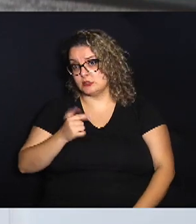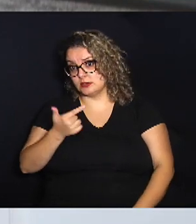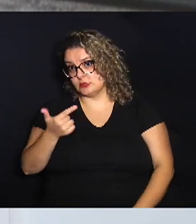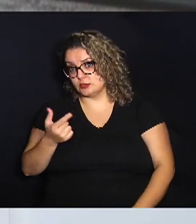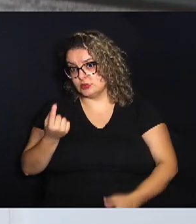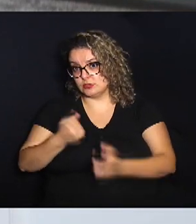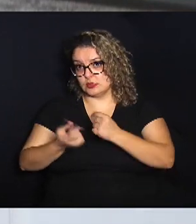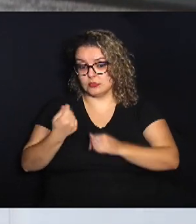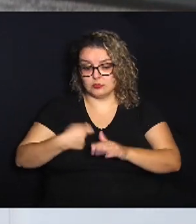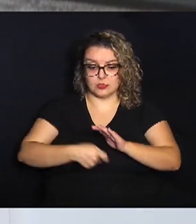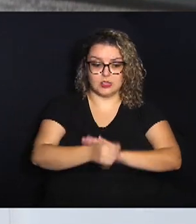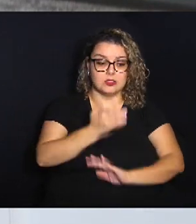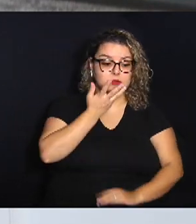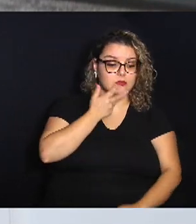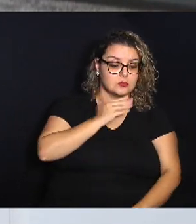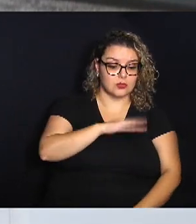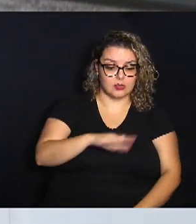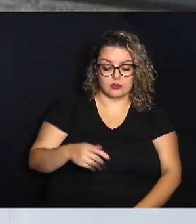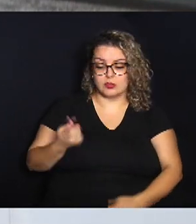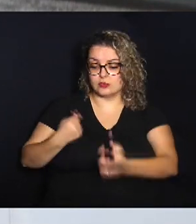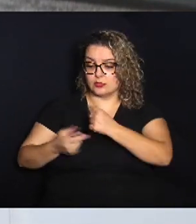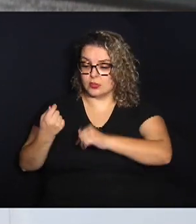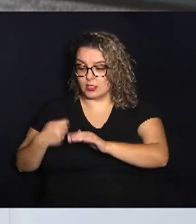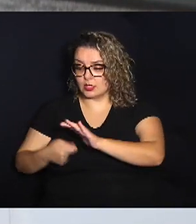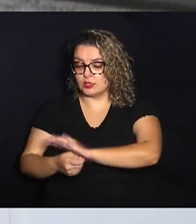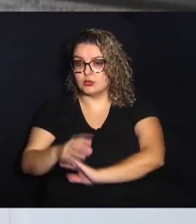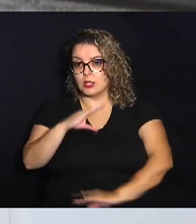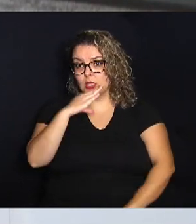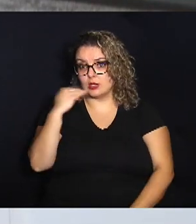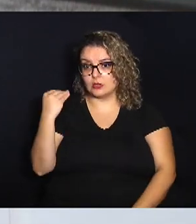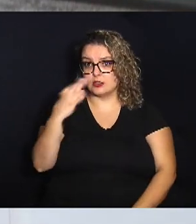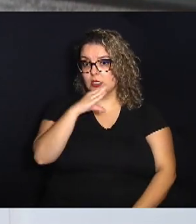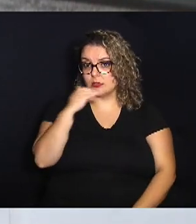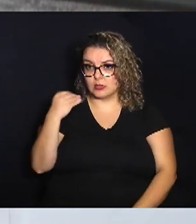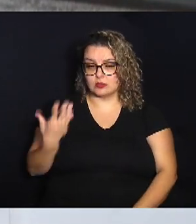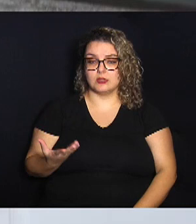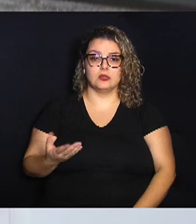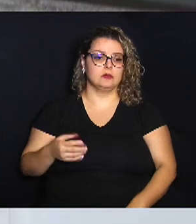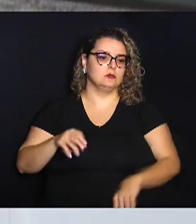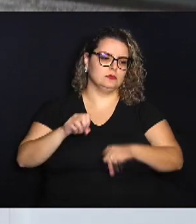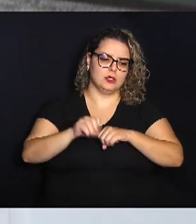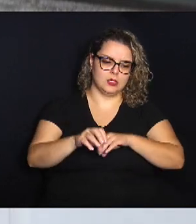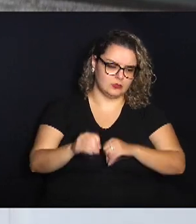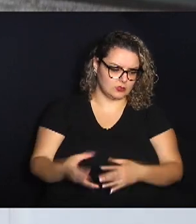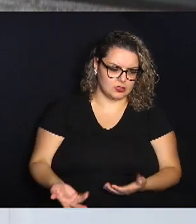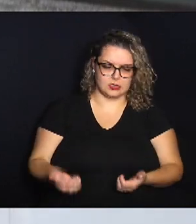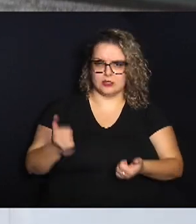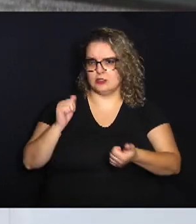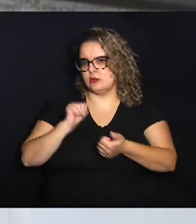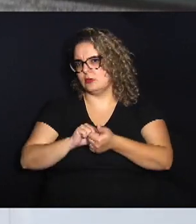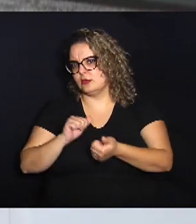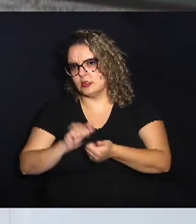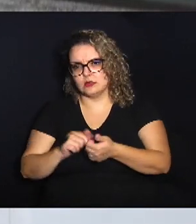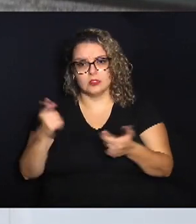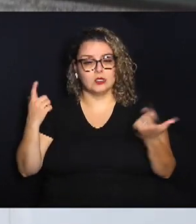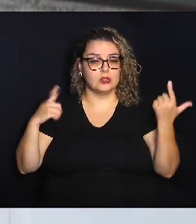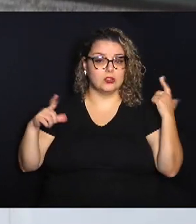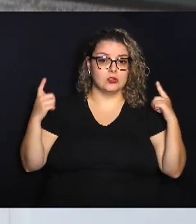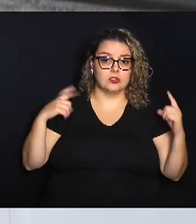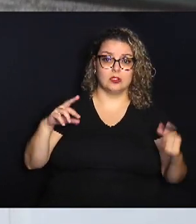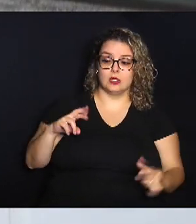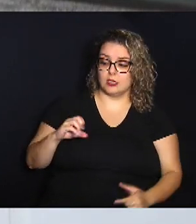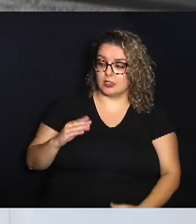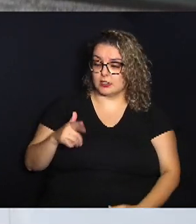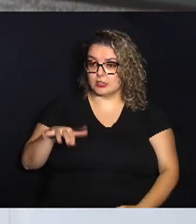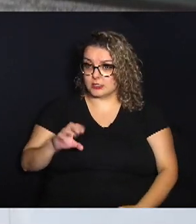no adolescente, na qualidade da educação, da saúde, da habitação, da recreação, do lazer, da